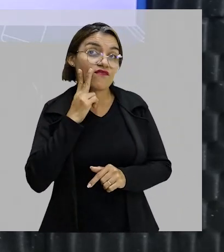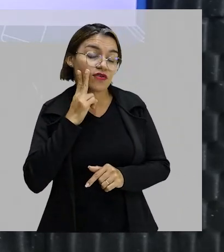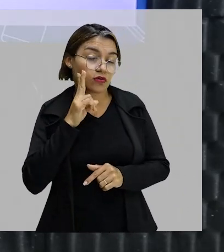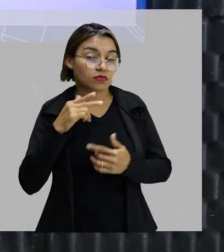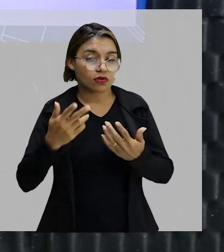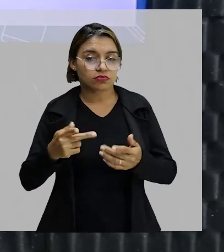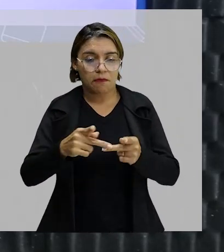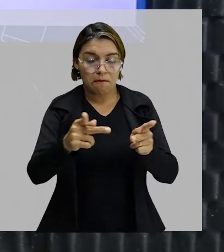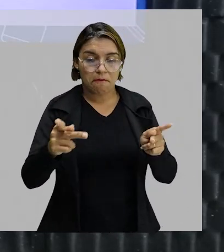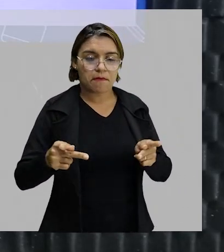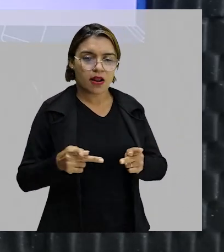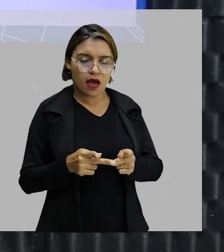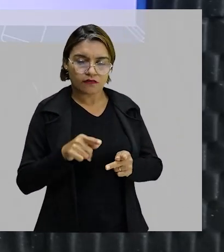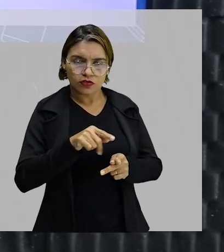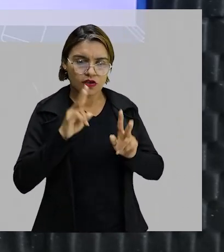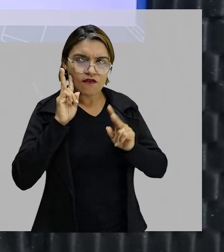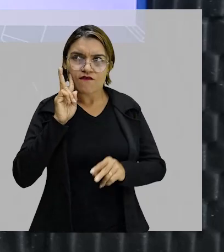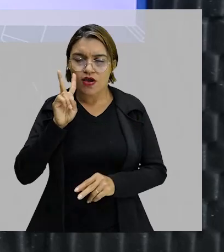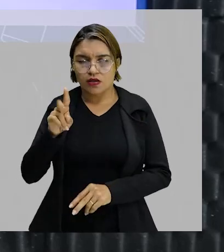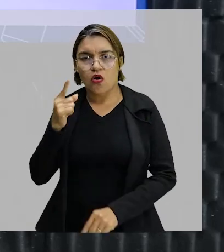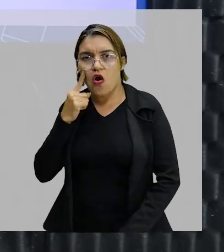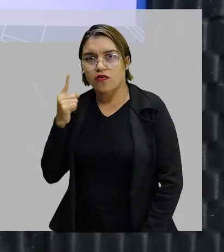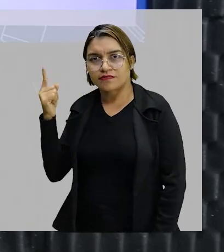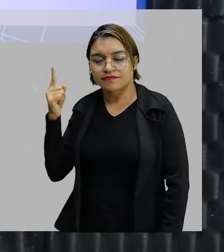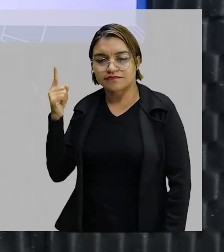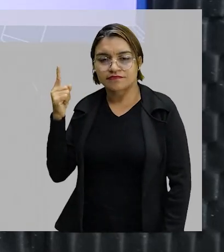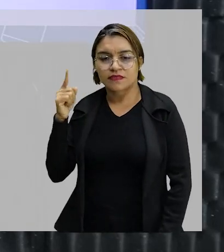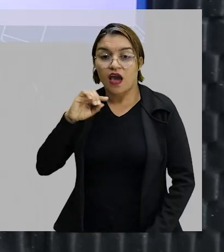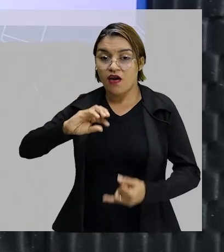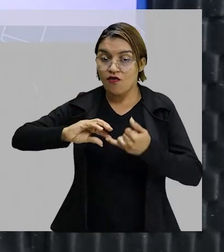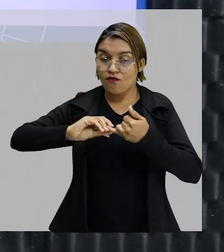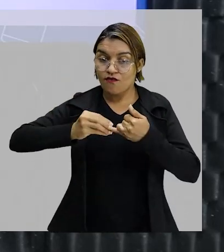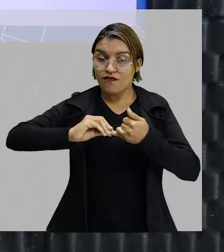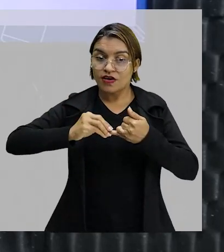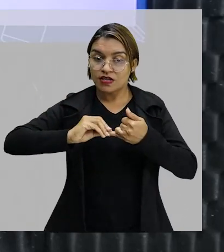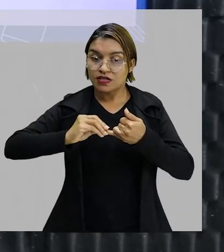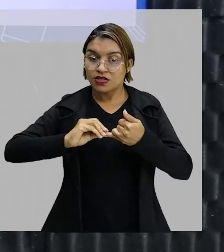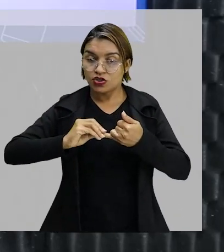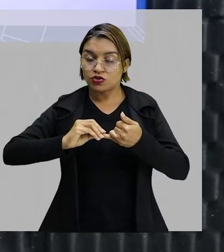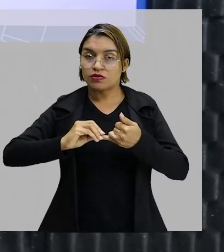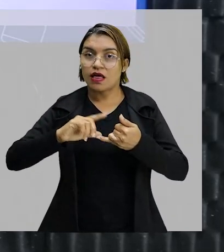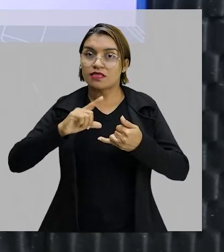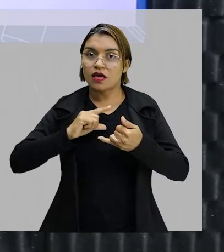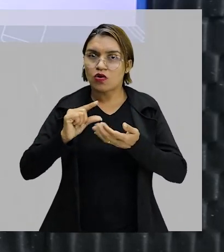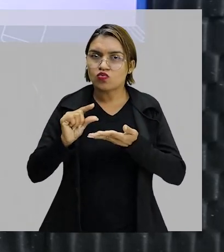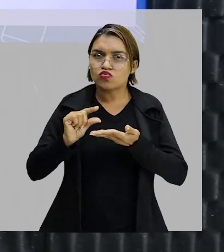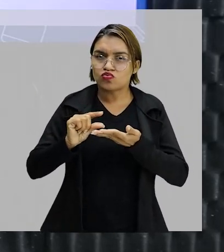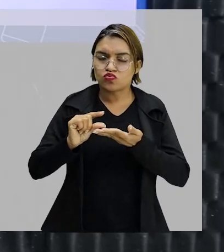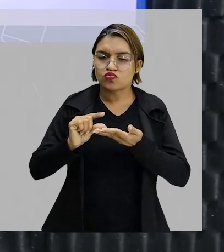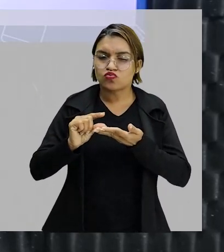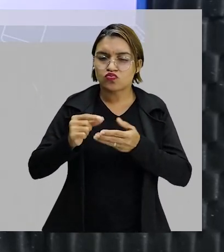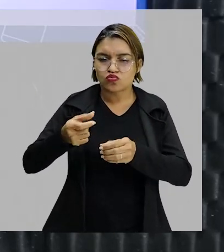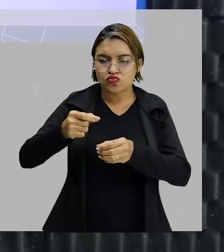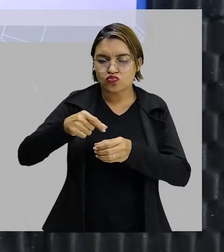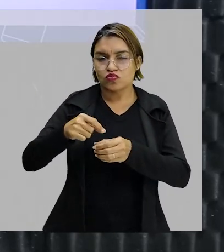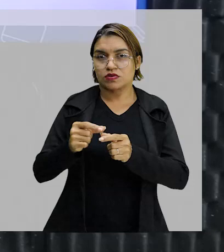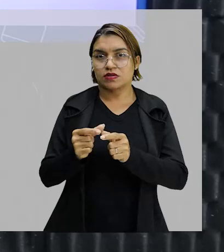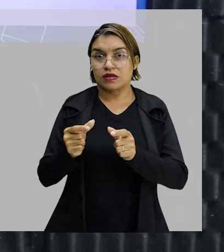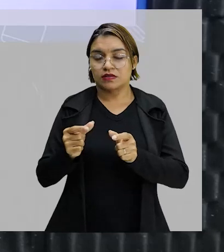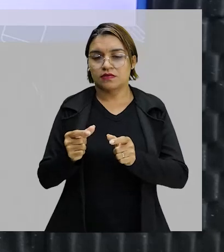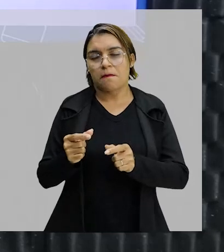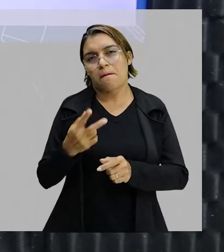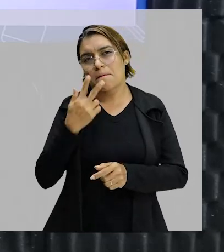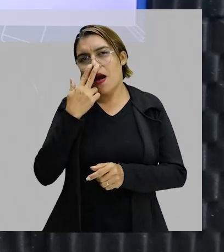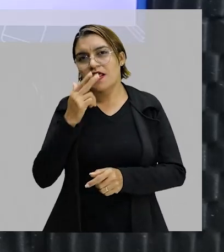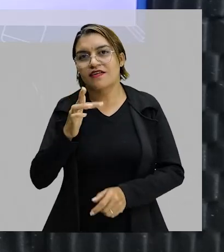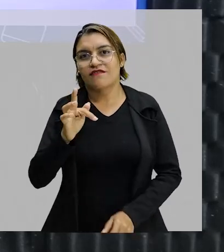esse pratinho que vocês estão vendo aqui, é o feijão. Observe que ele tem os grãos. Para nós, eu assemelho a